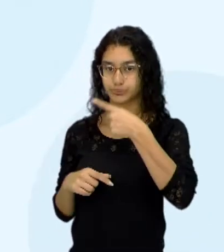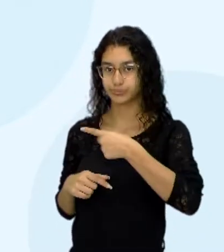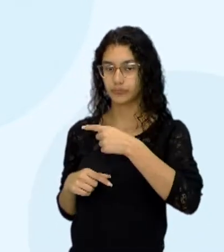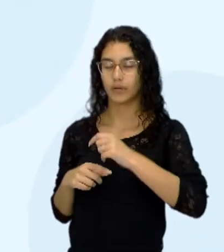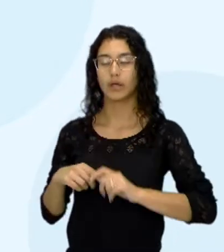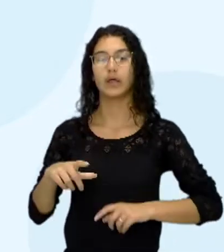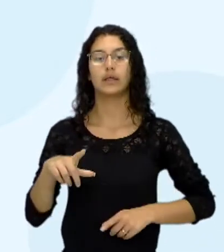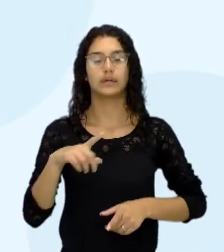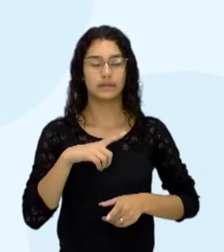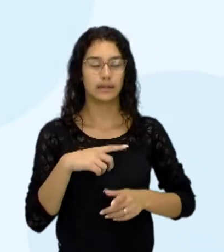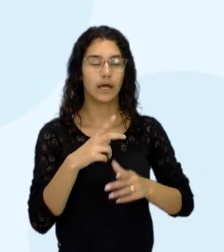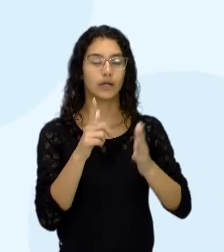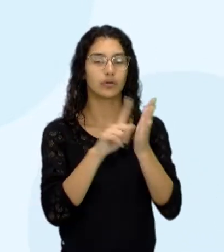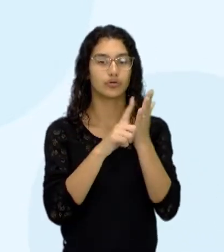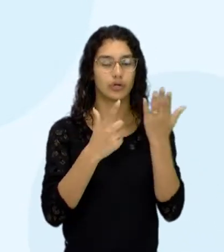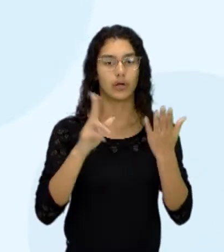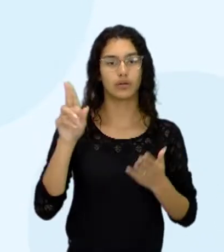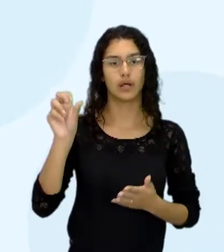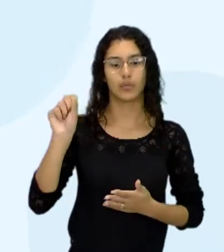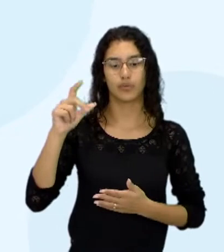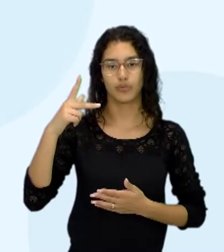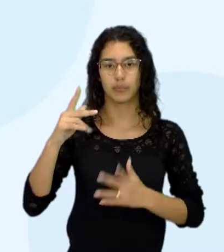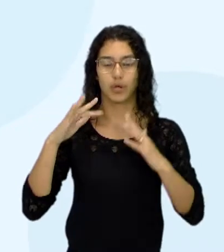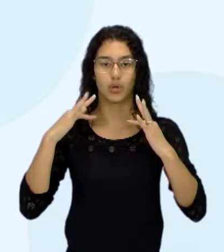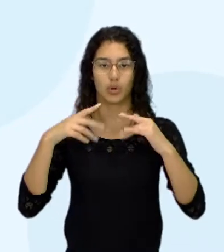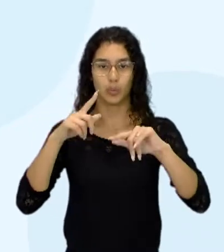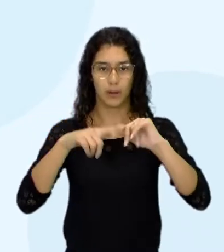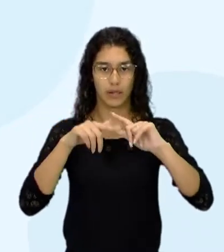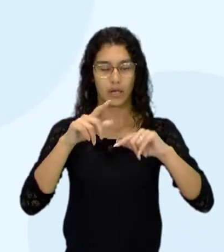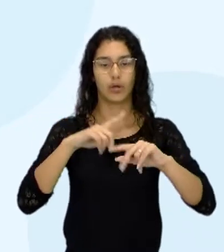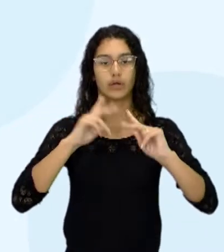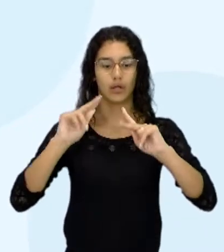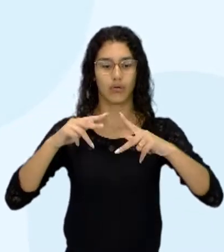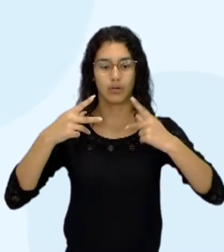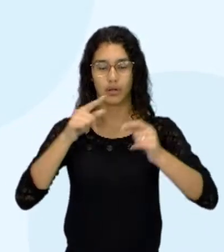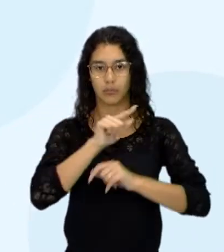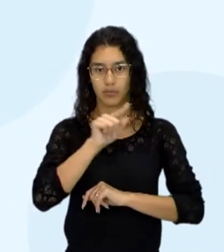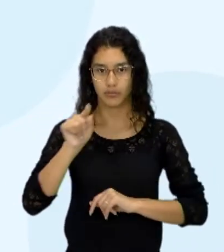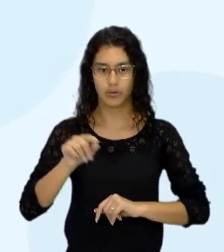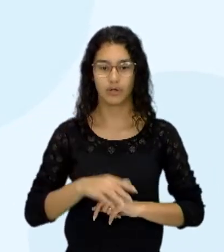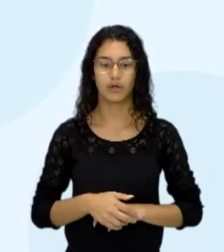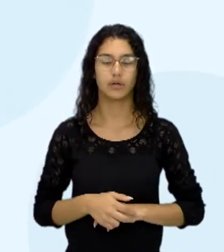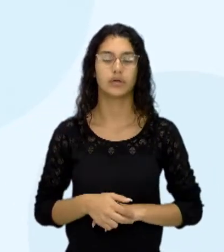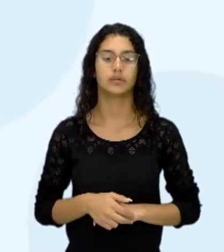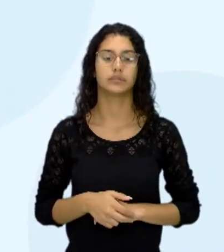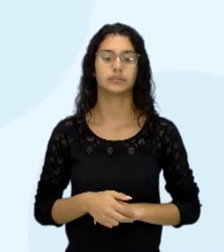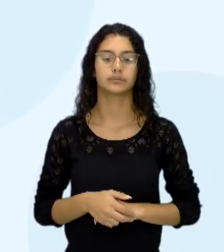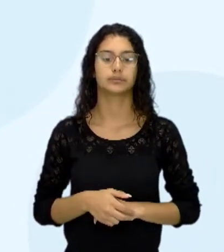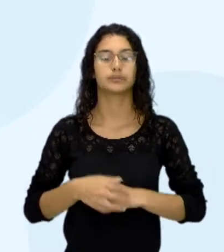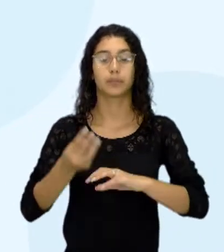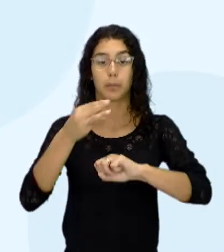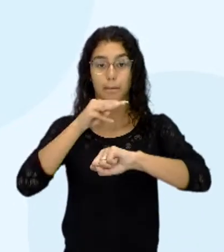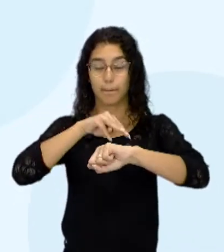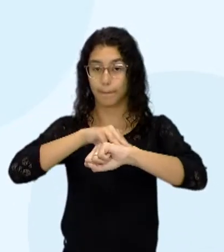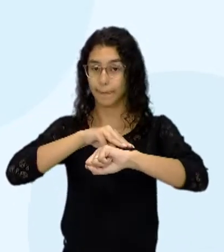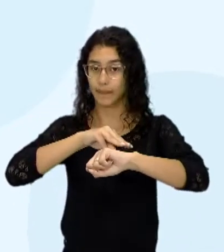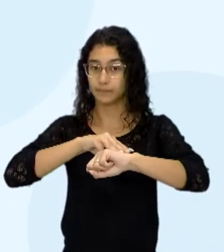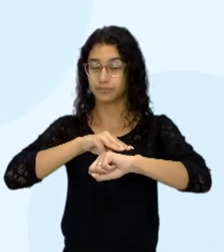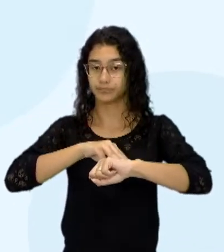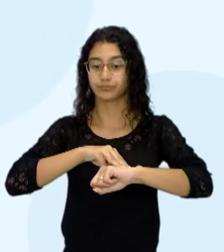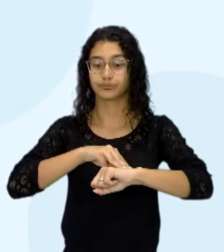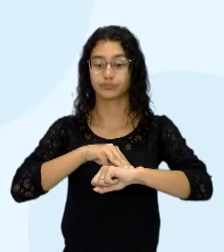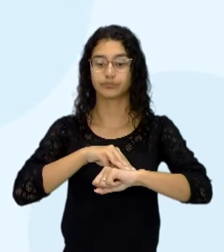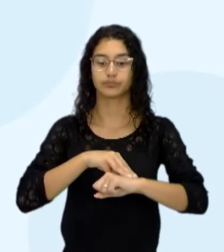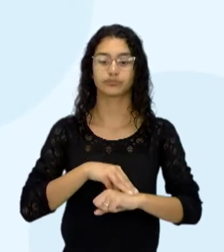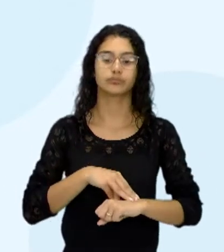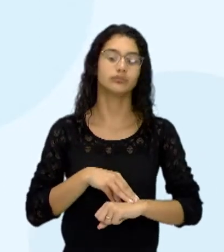jornal da USP, tem todo o link aí no material para vocês, tá? E aí aqui, ó, em certo momento,